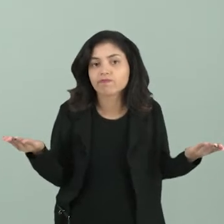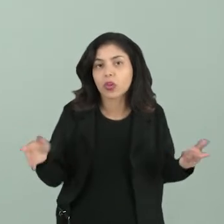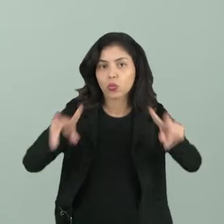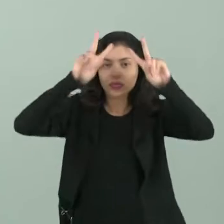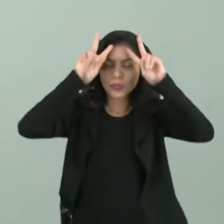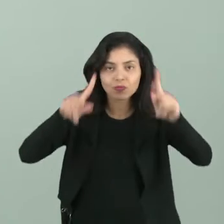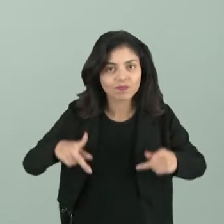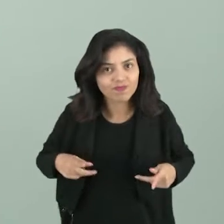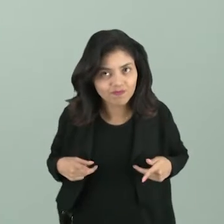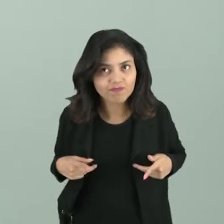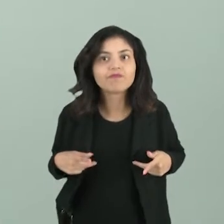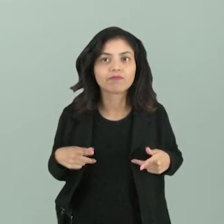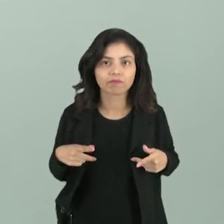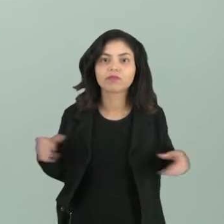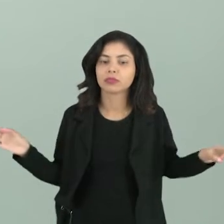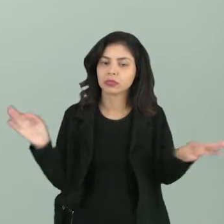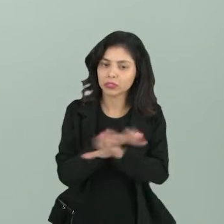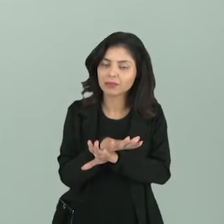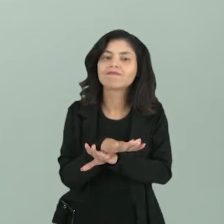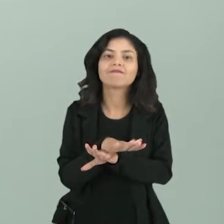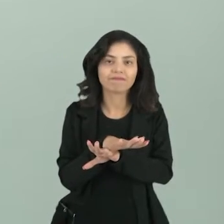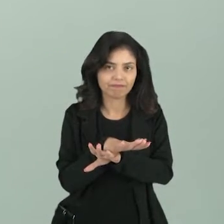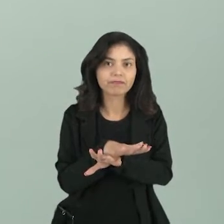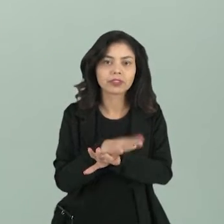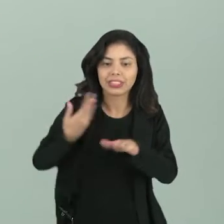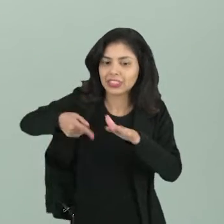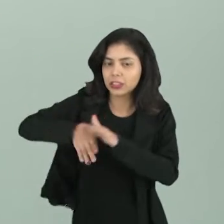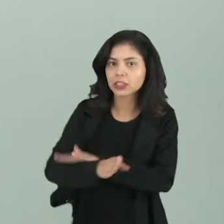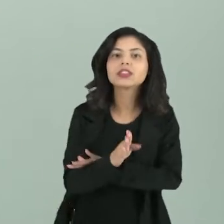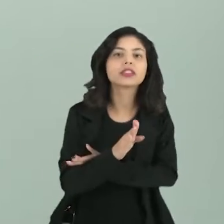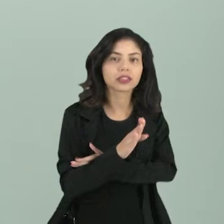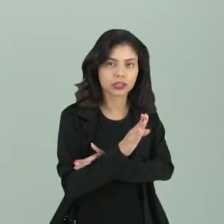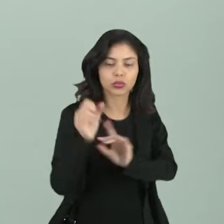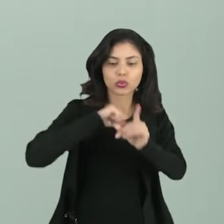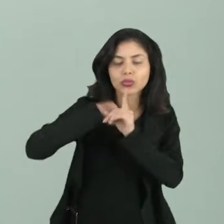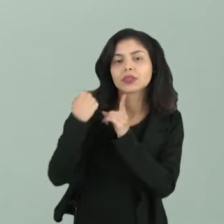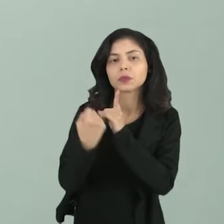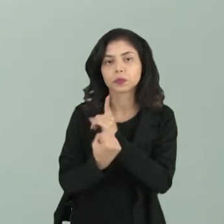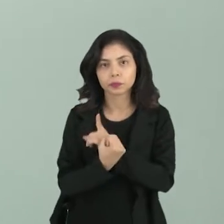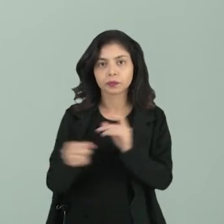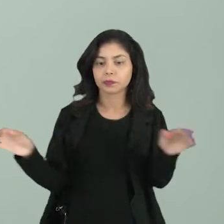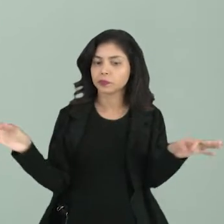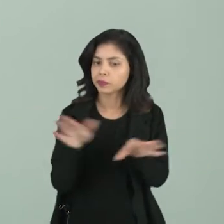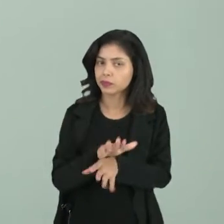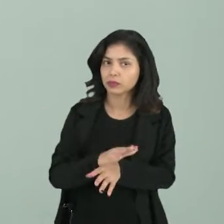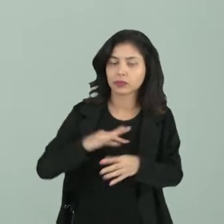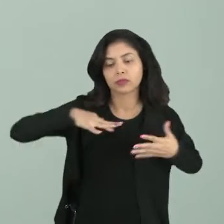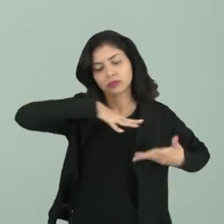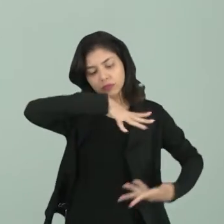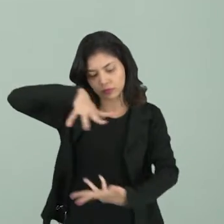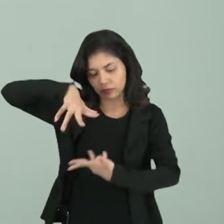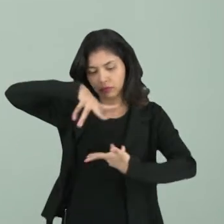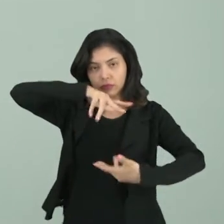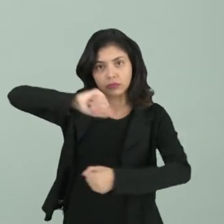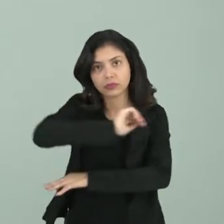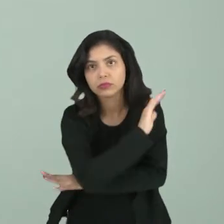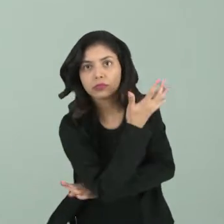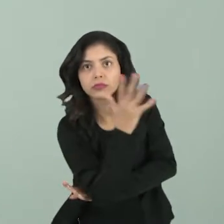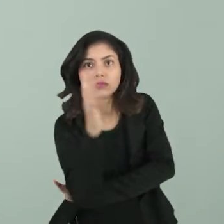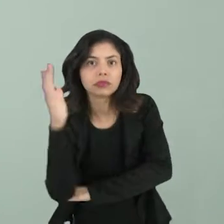coisa nós também podemos visualizar em relação às espécies animais. Quantos animais